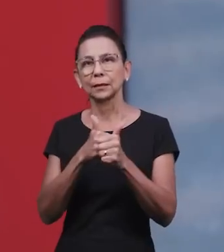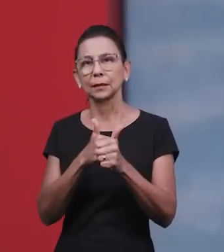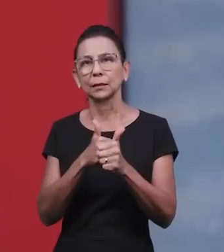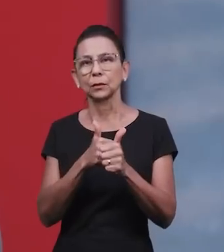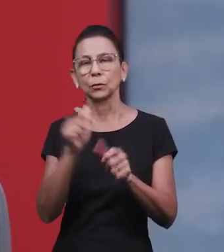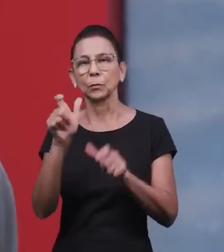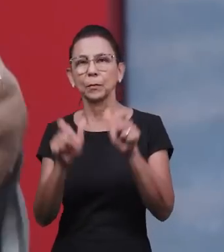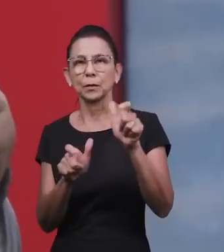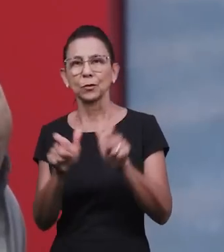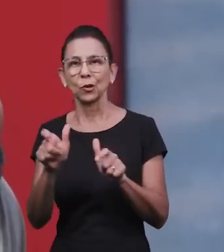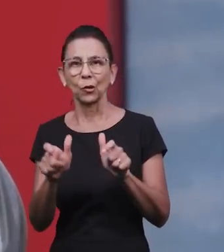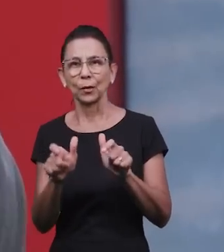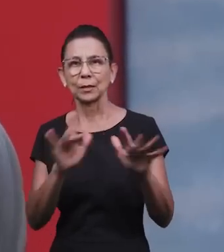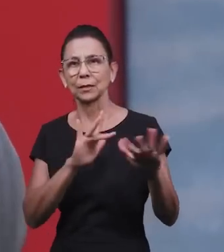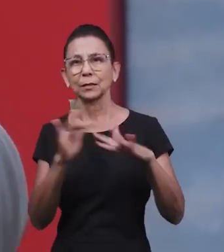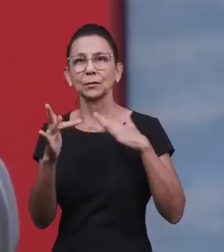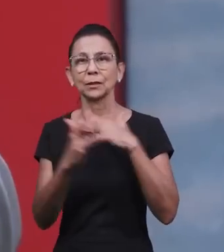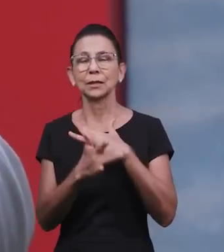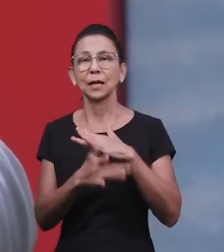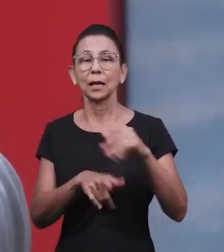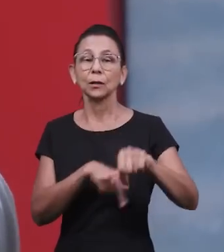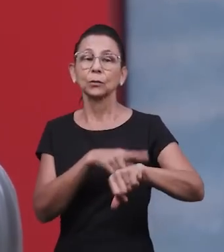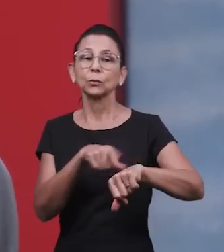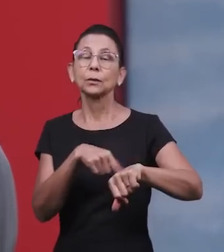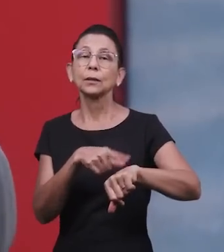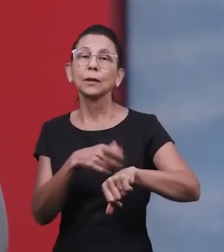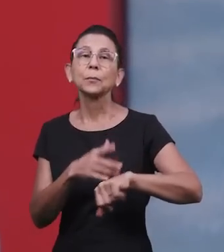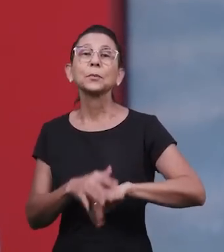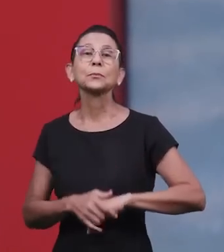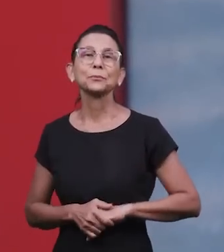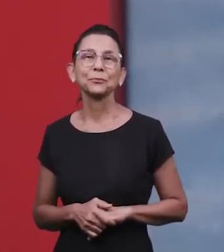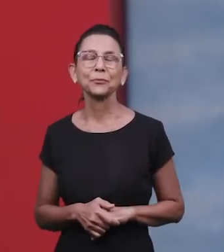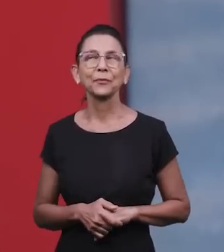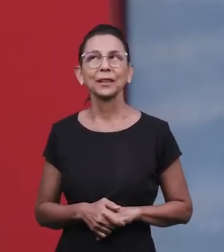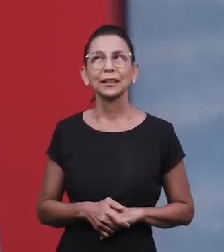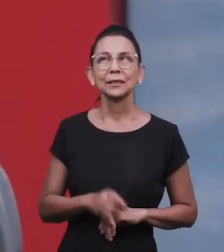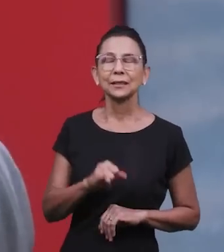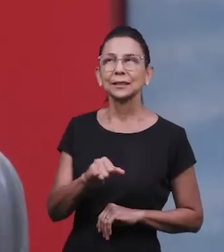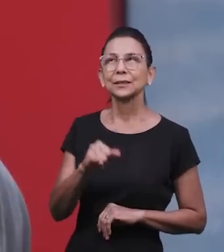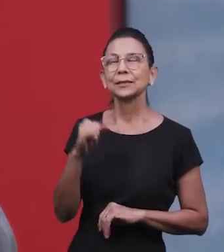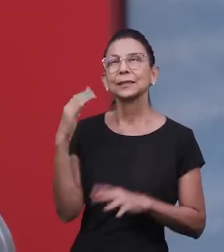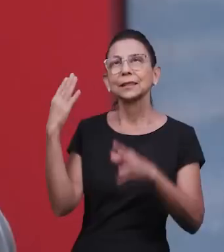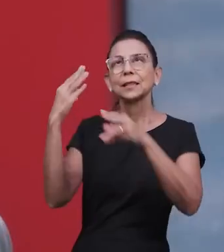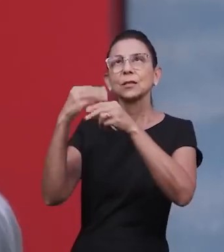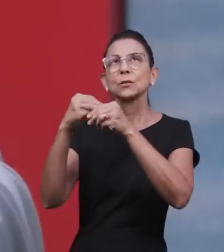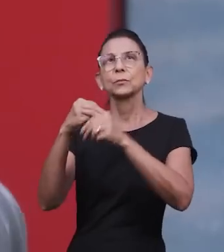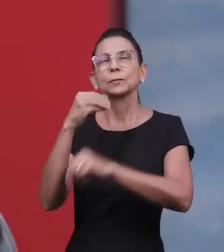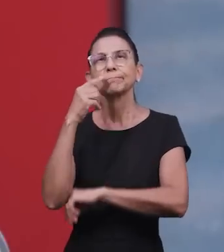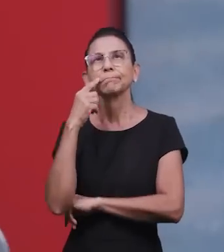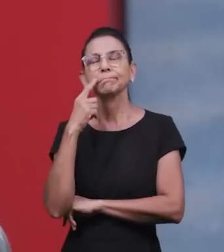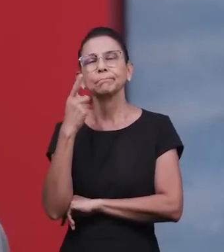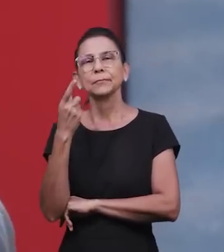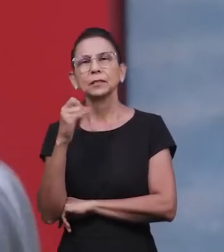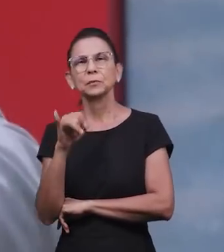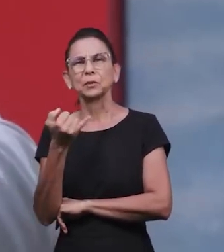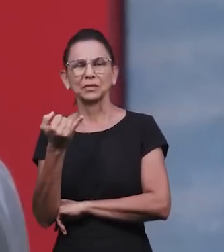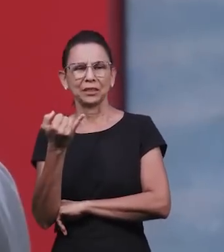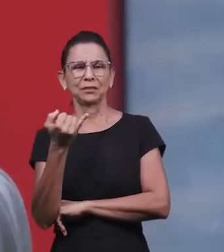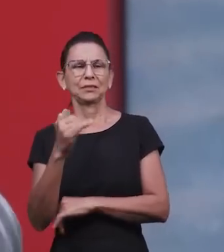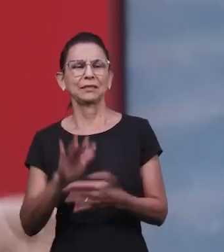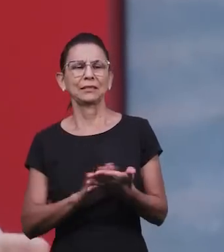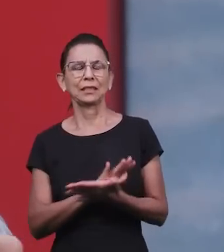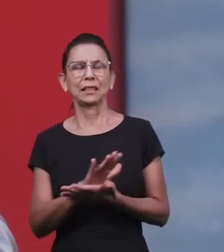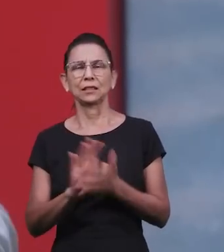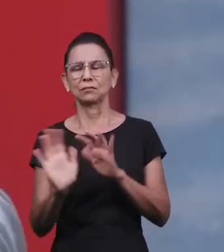essa condição, seguindo essas pessoas, este conteúdo, quanto tempo você dedica a isso, e se você chegar à conclusão de que você não vai